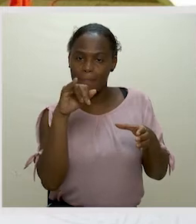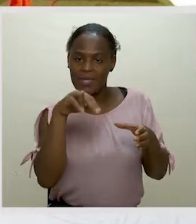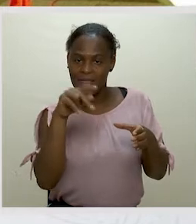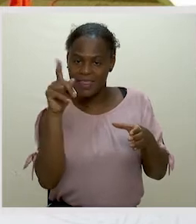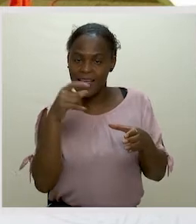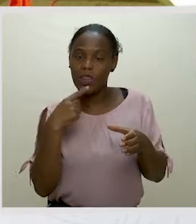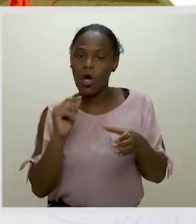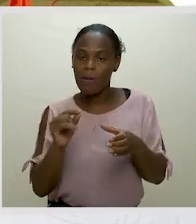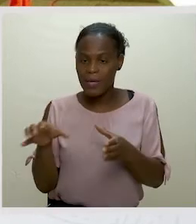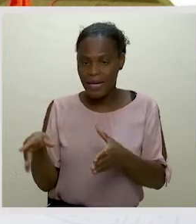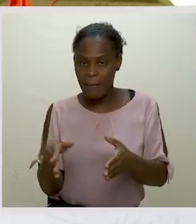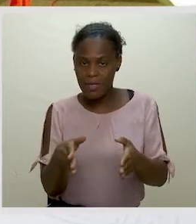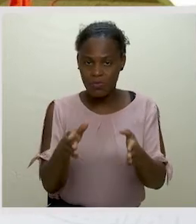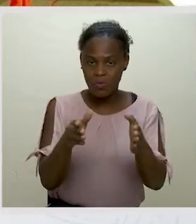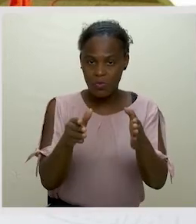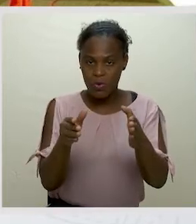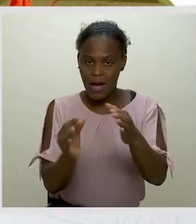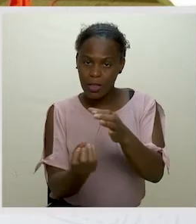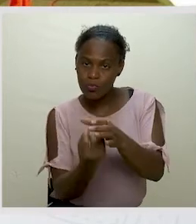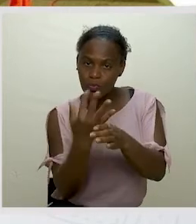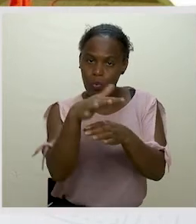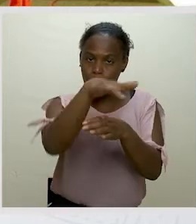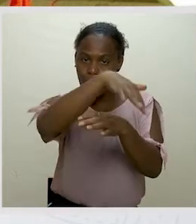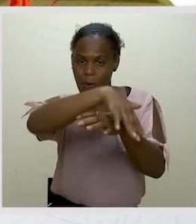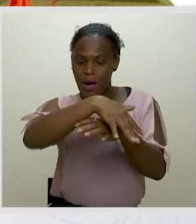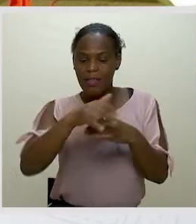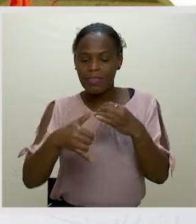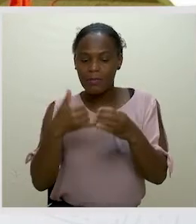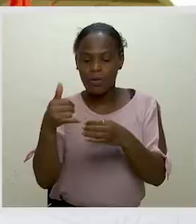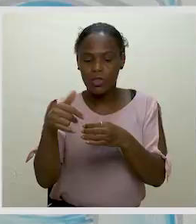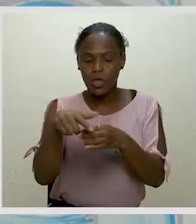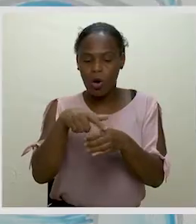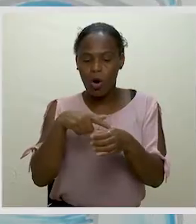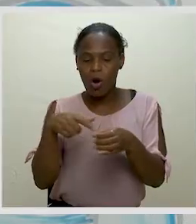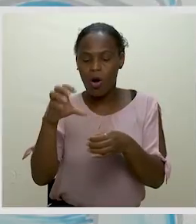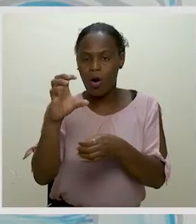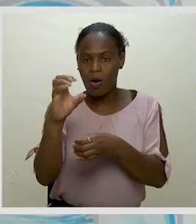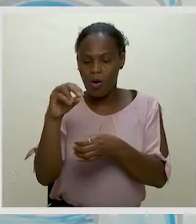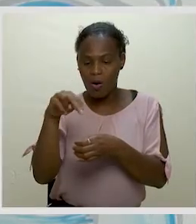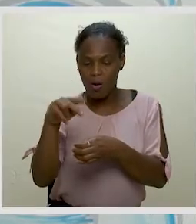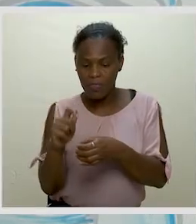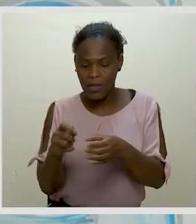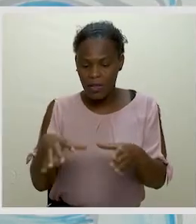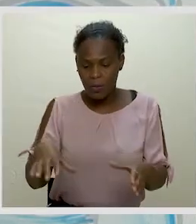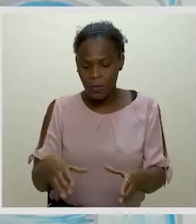de chaminé. Depois nós temos o cone, né? Temos aqui o cone.